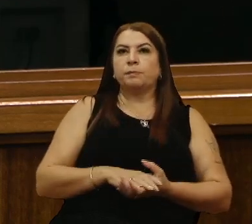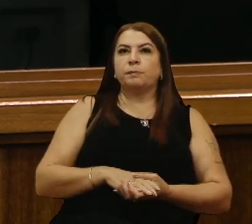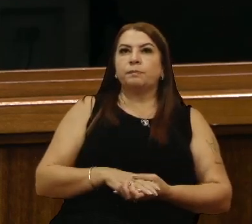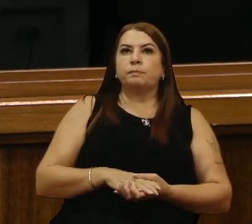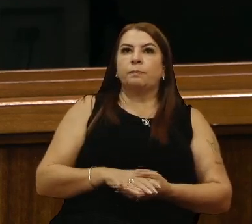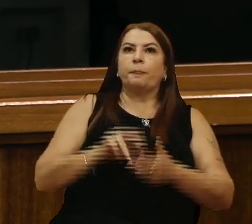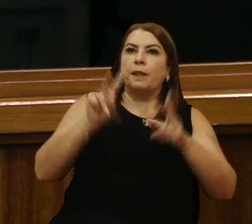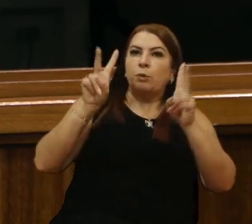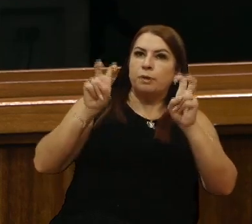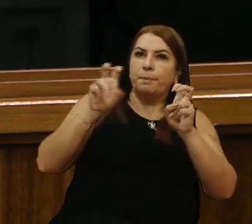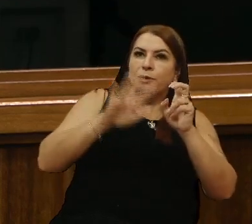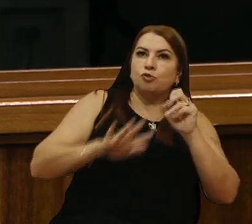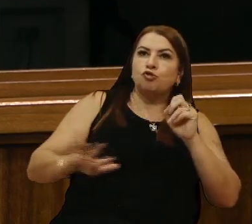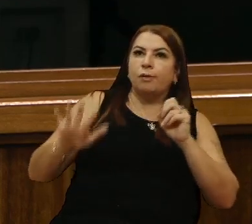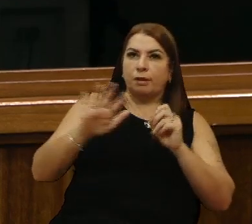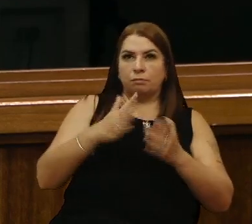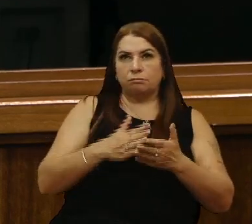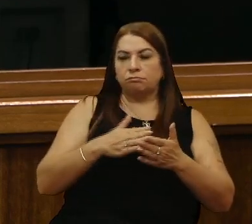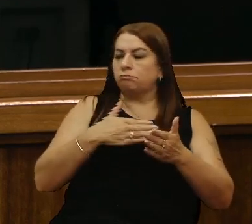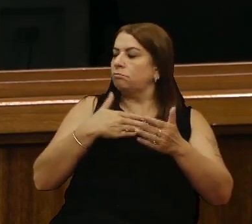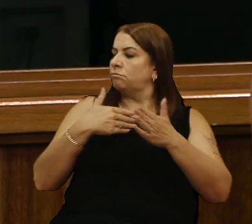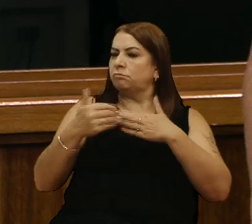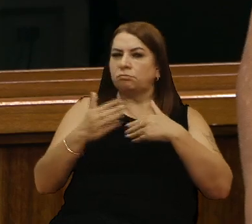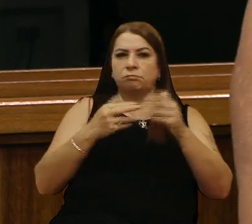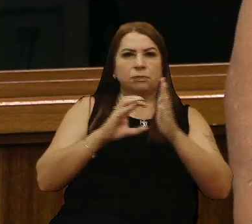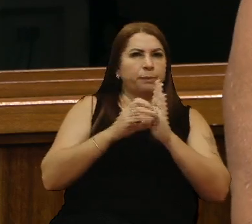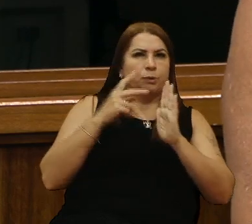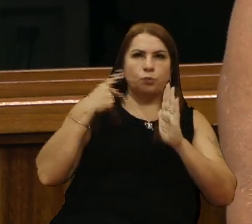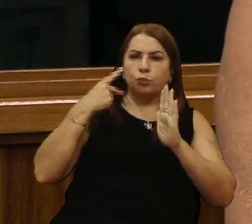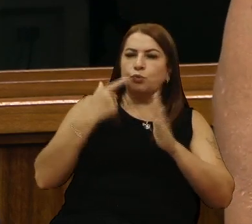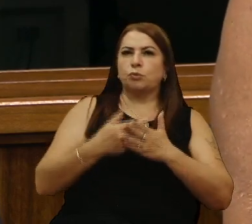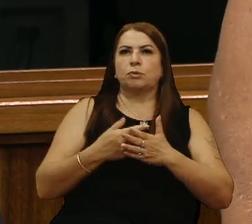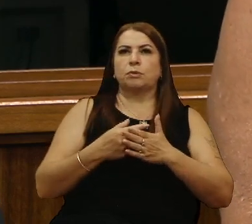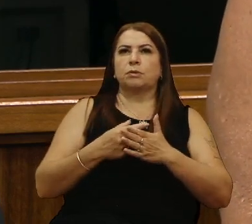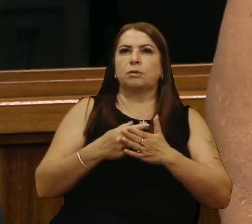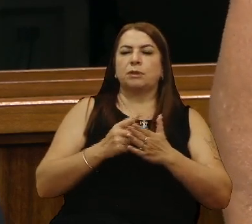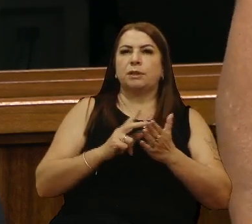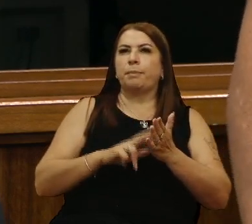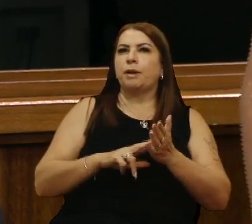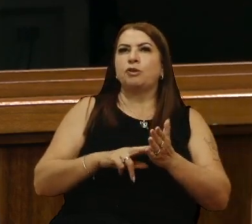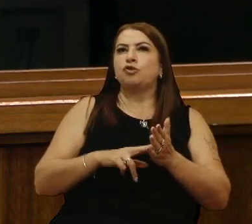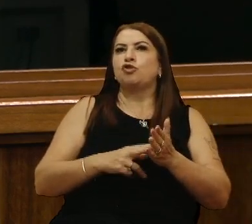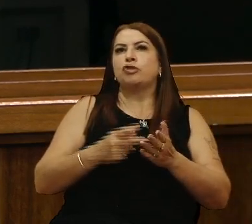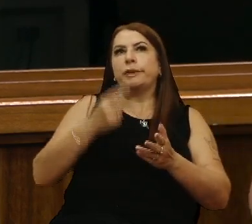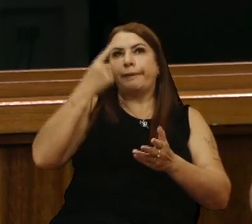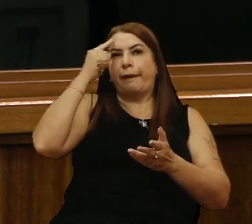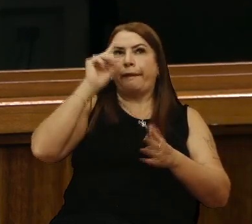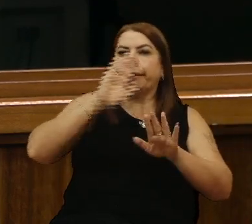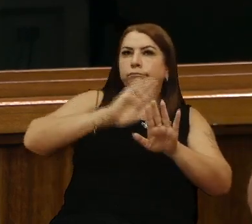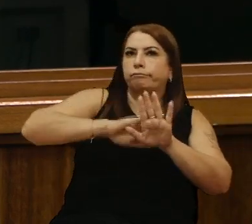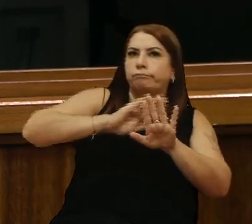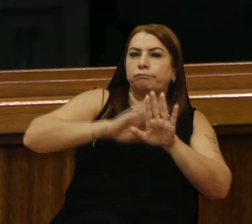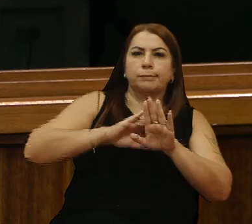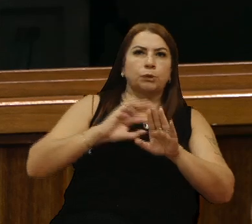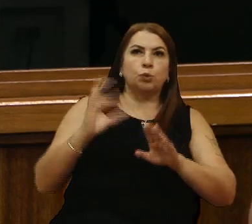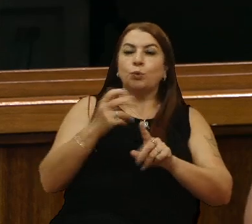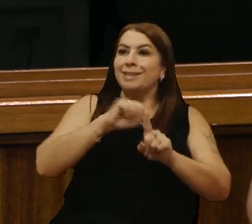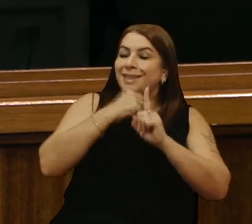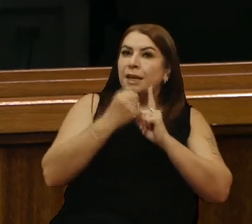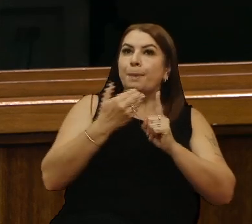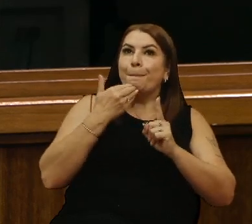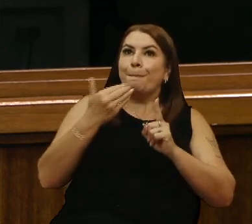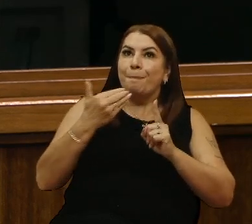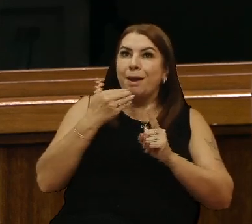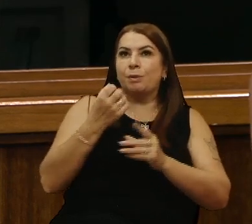um tema geral, independente de partido, independente de posição ideológica. Eu acho que a sociedade inteira clama